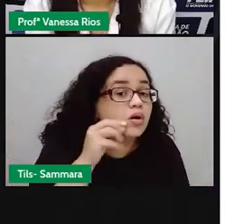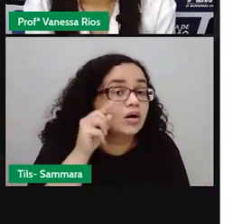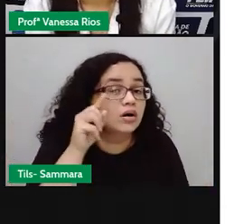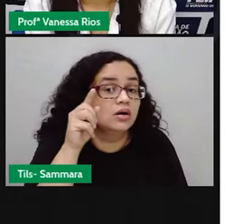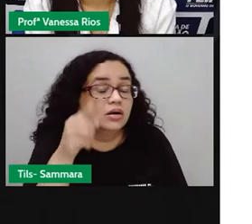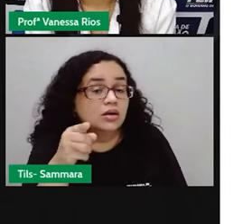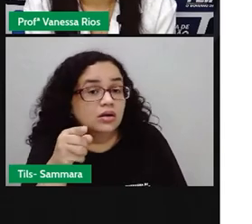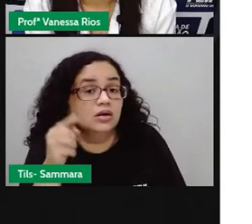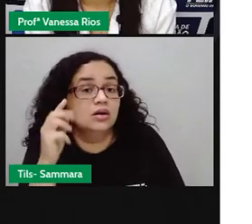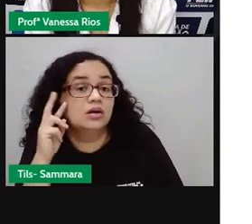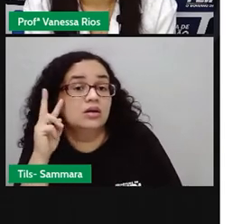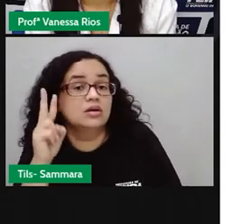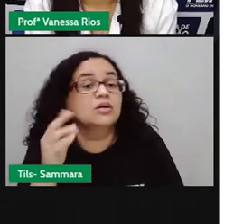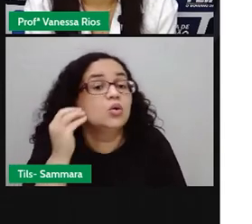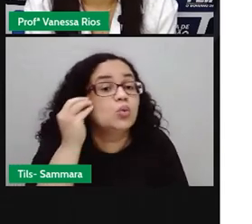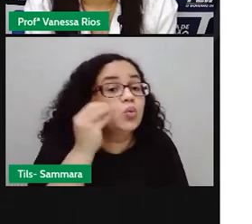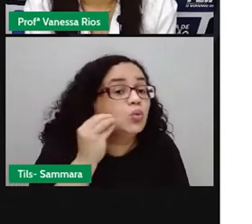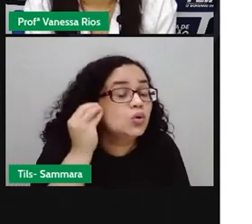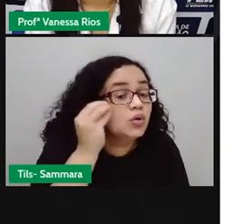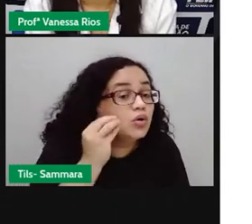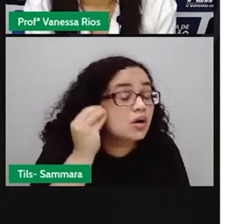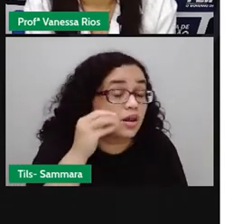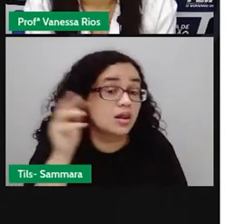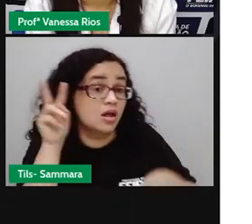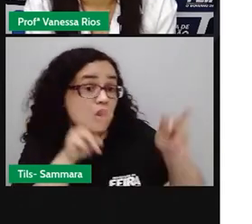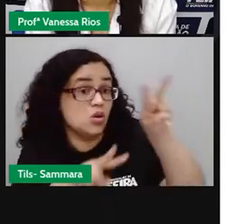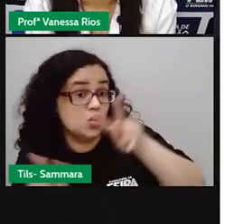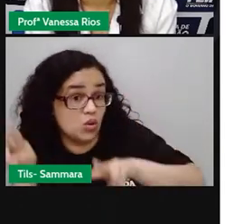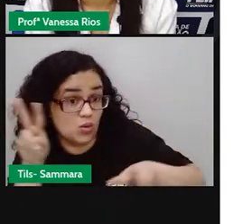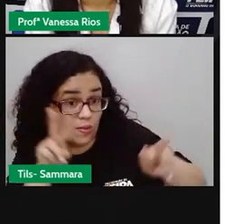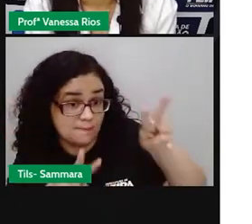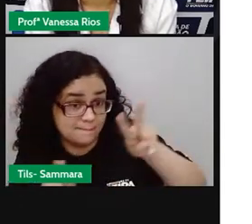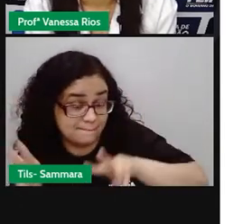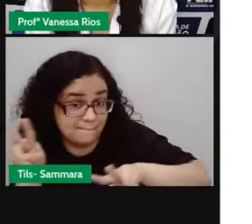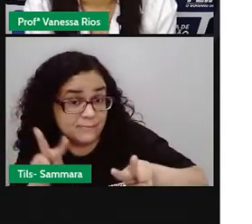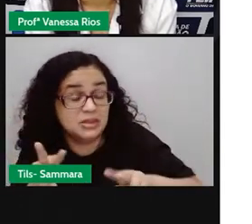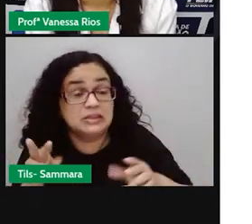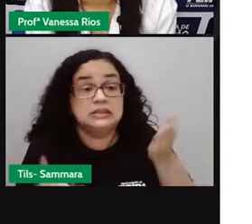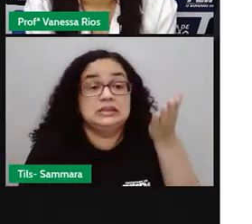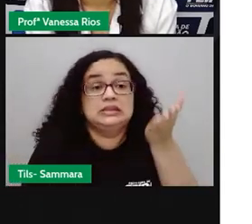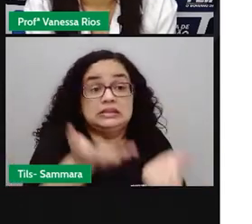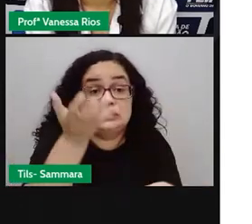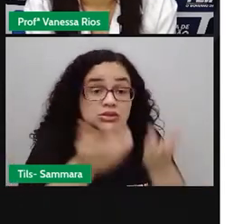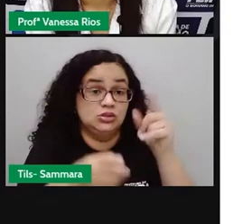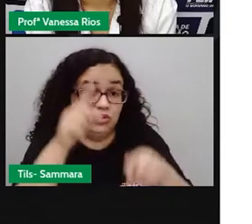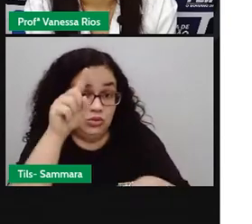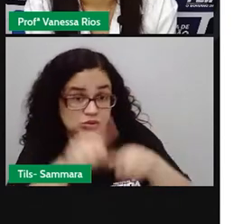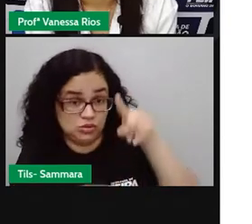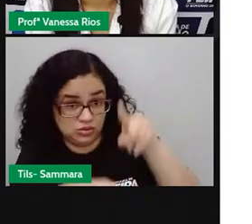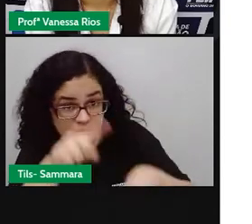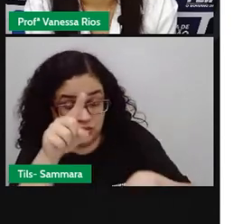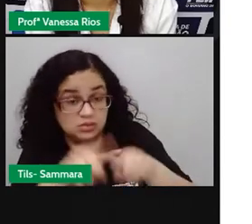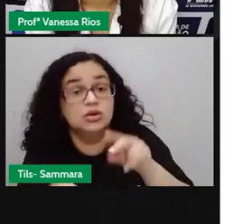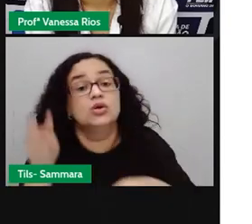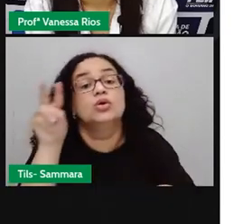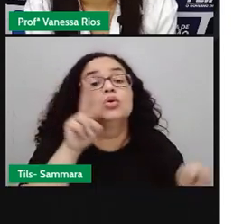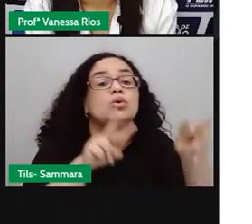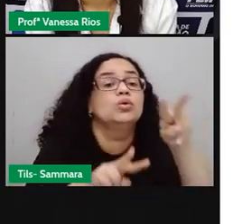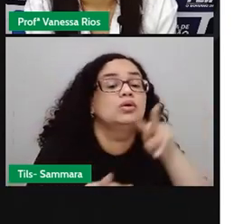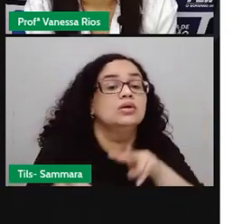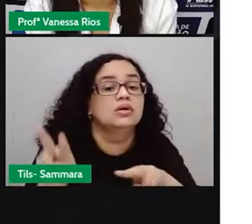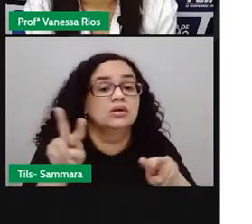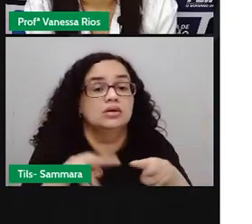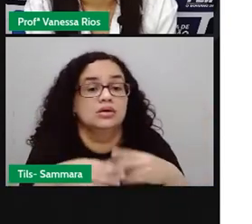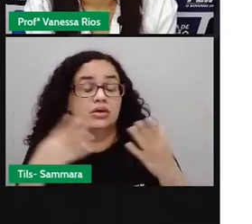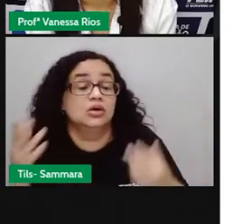hora da gente experimentar, observando aí, ó, a densidade dos materiais, observando diante